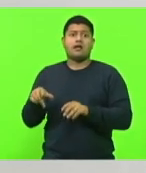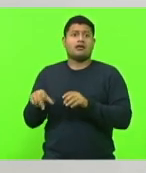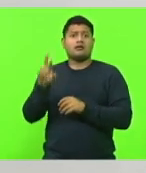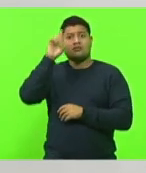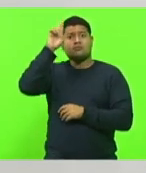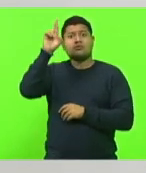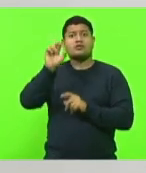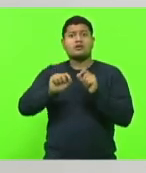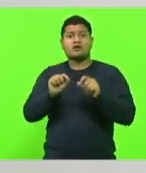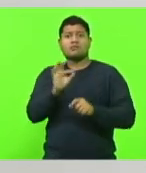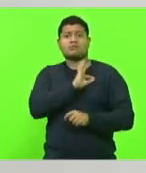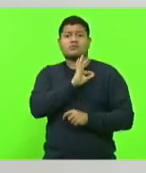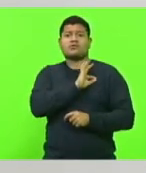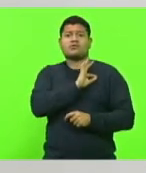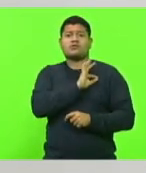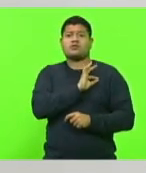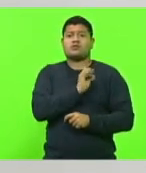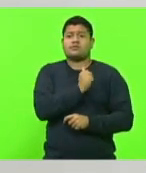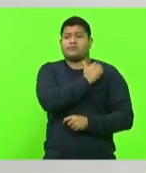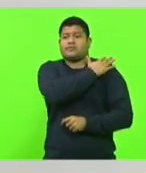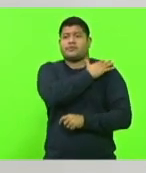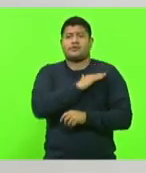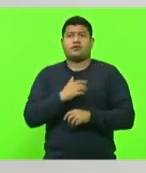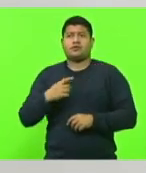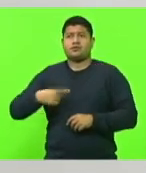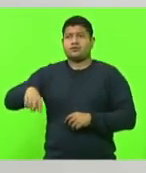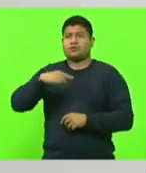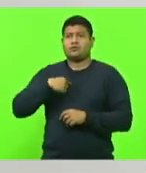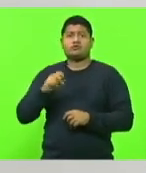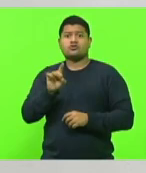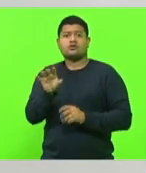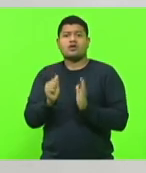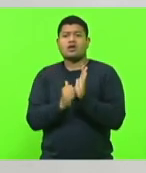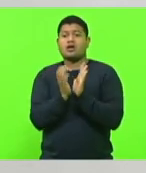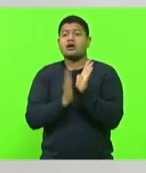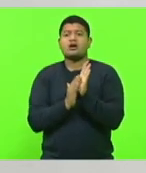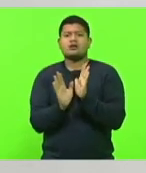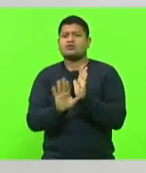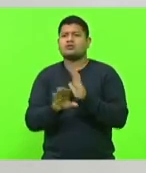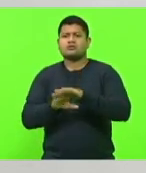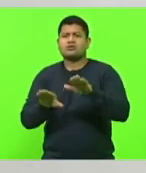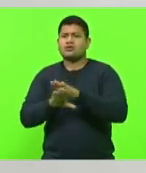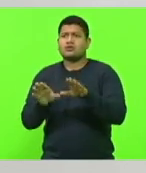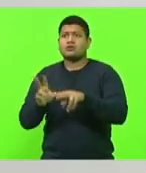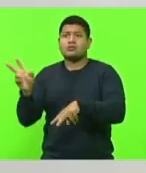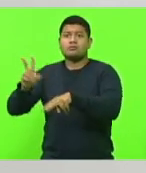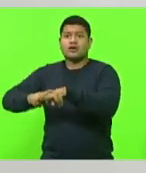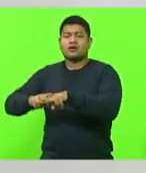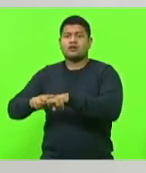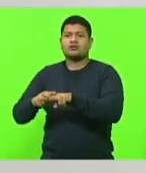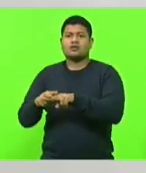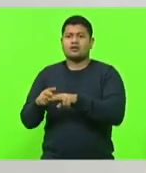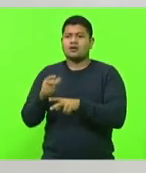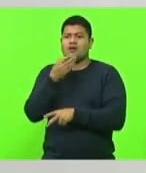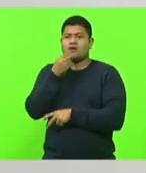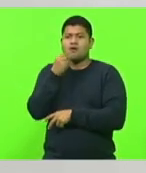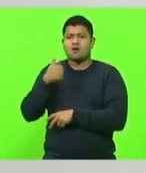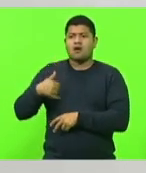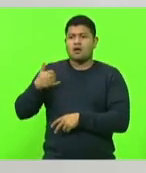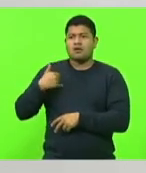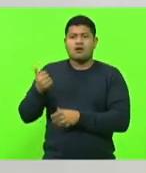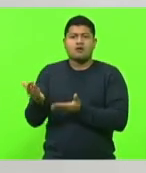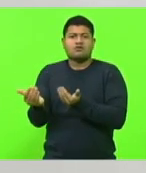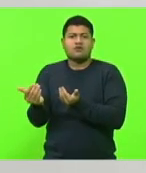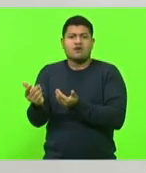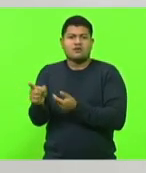polícia militar. Né? Não, nós é só multar e prender adolescente que está vendendo a forró. Ó, mas estão lá,